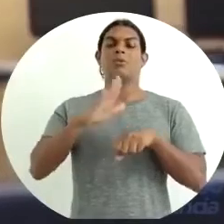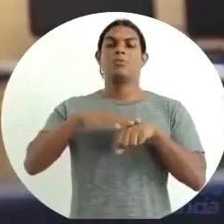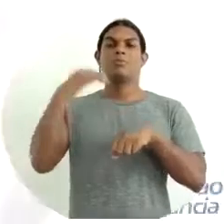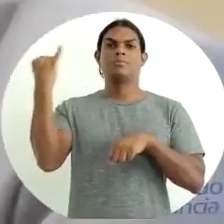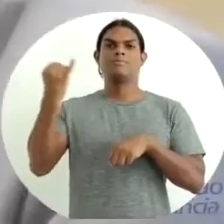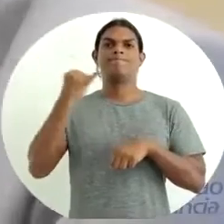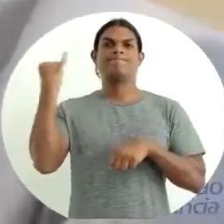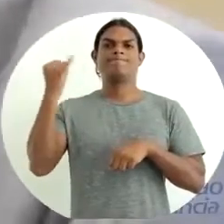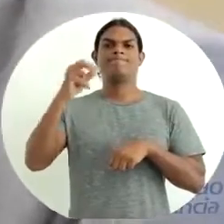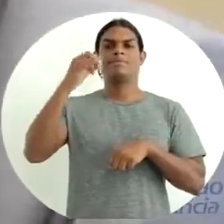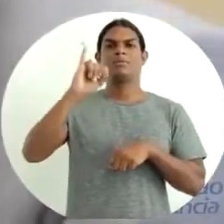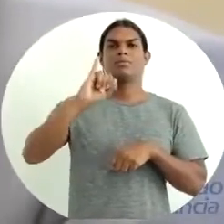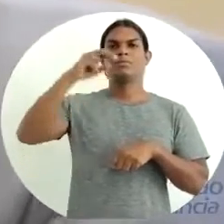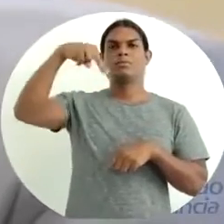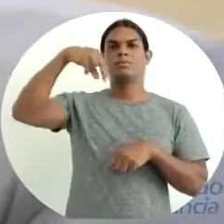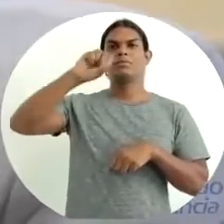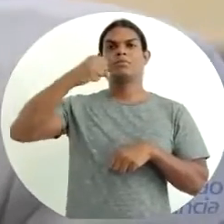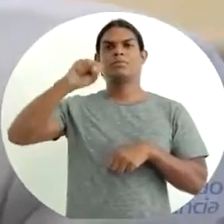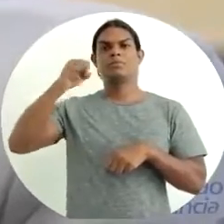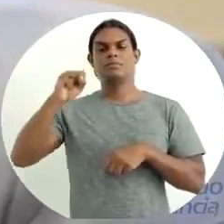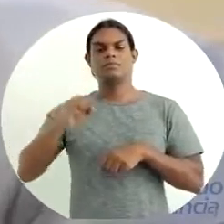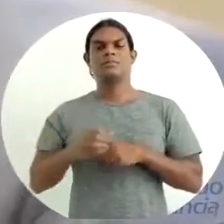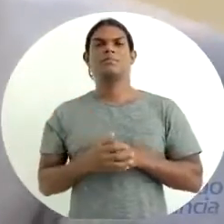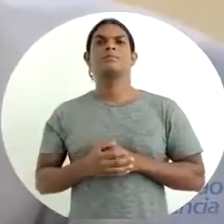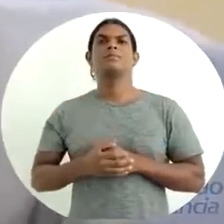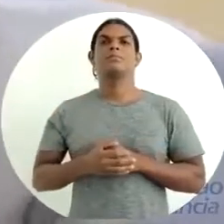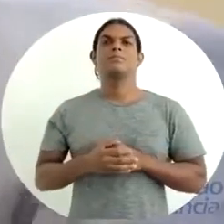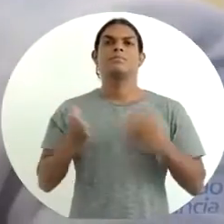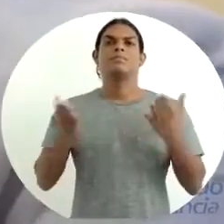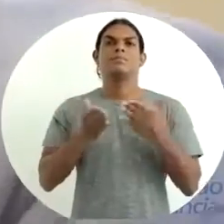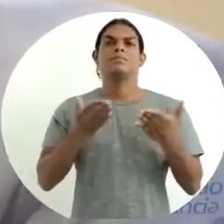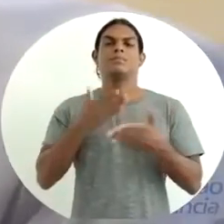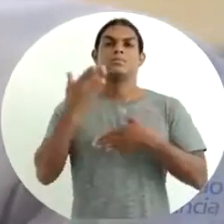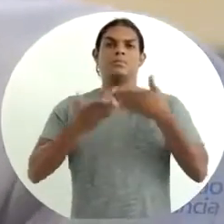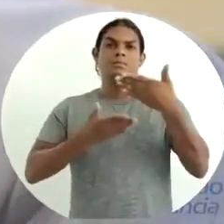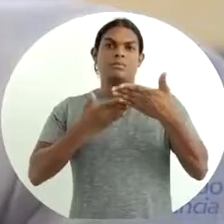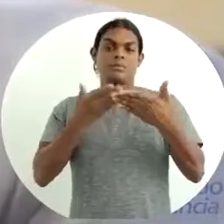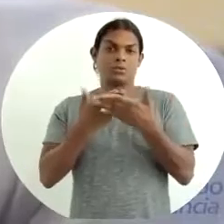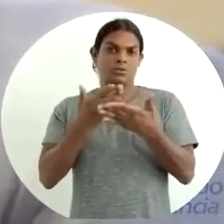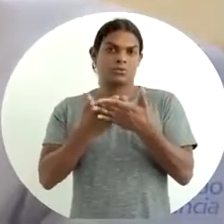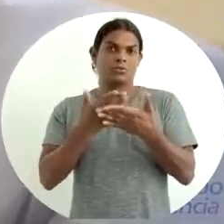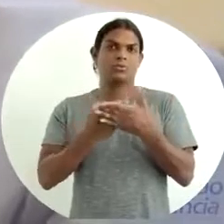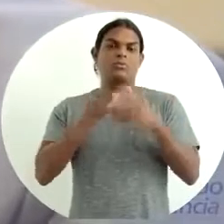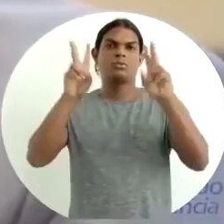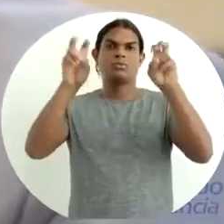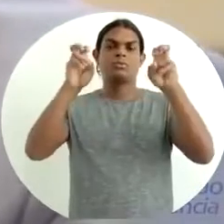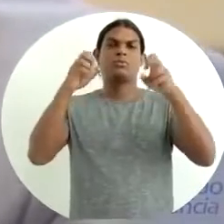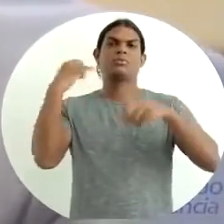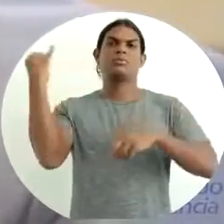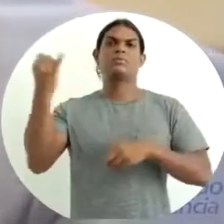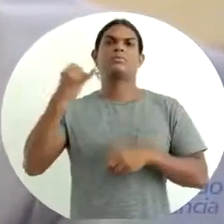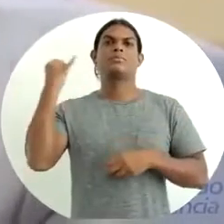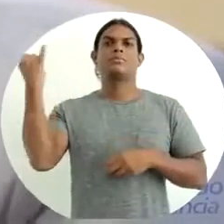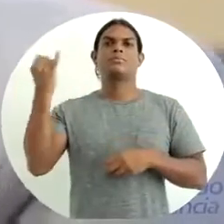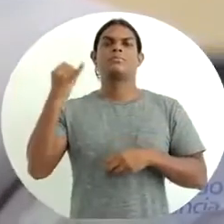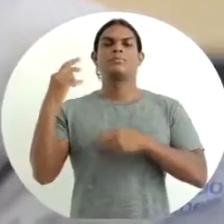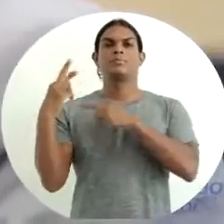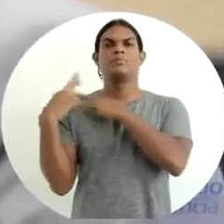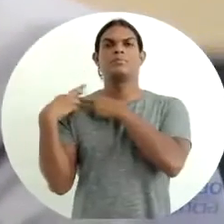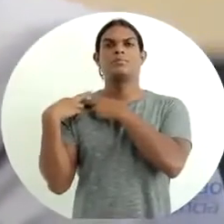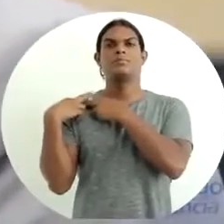Tá? Vamos falar agora de um assunto muito importante nessa questão de acidente do trabalho, chama-se a responsabilidade civil